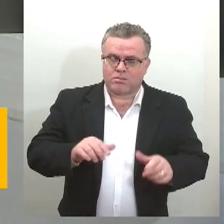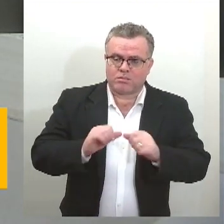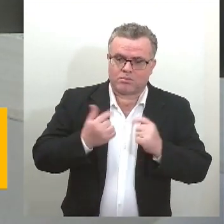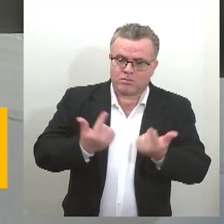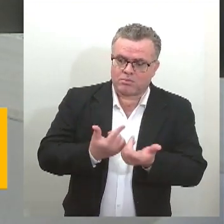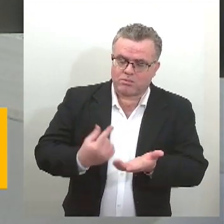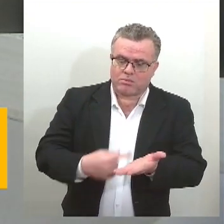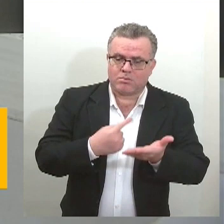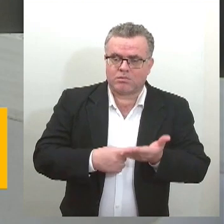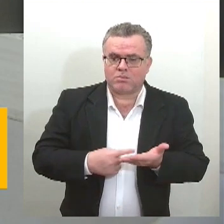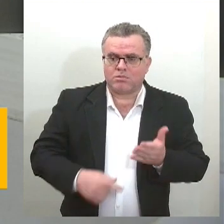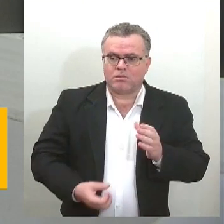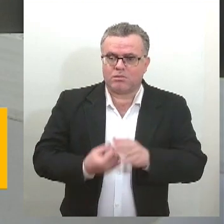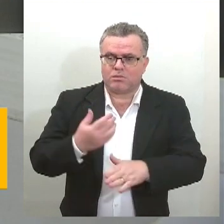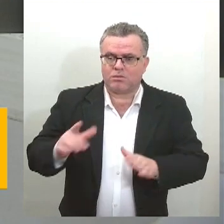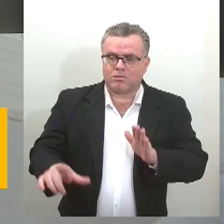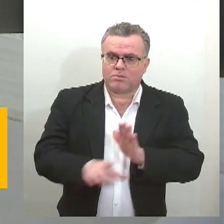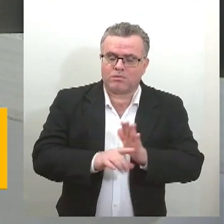É